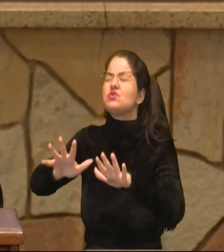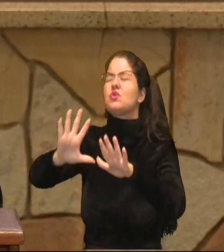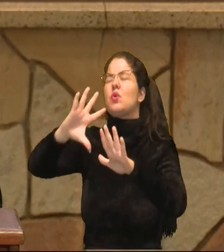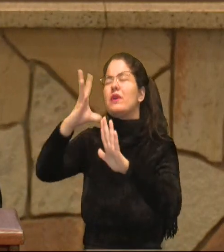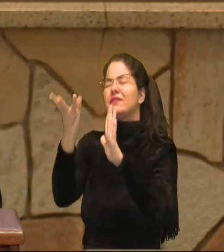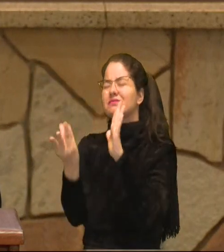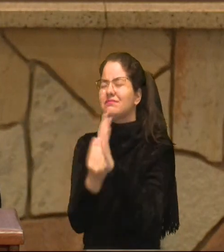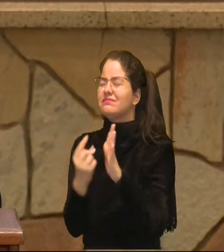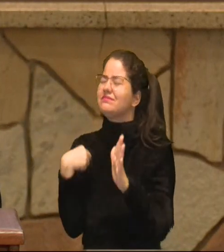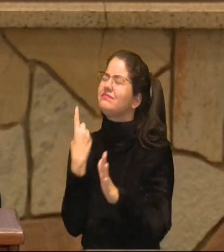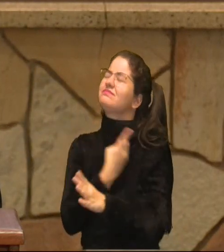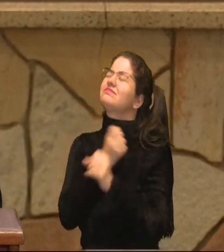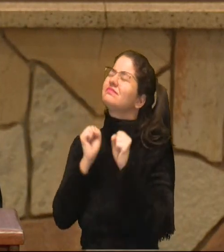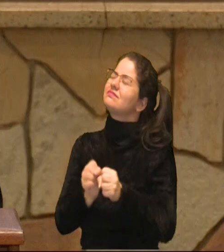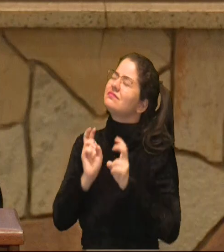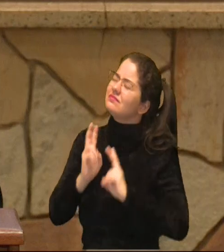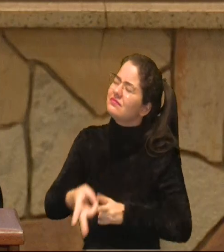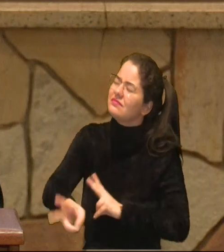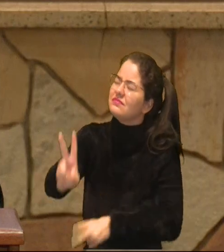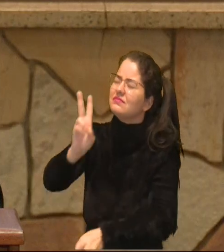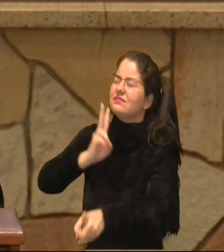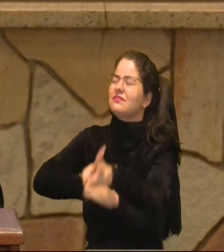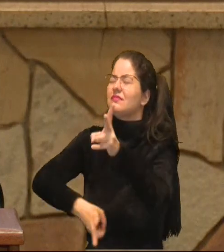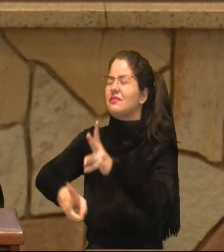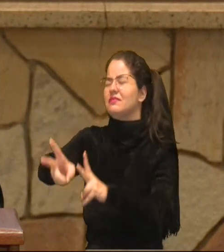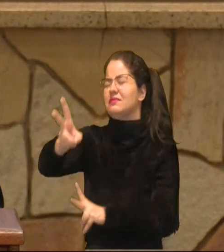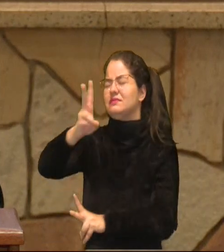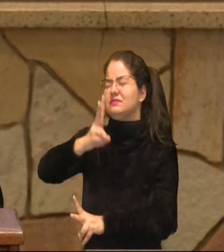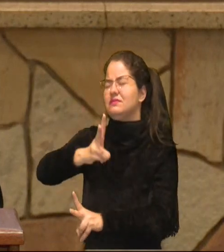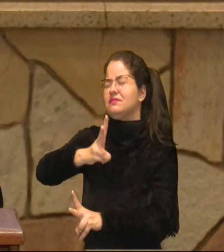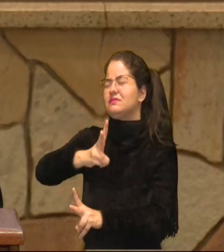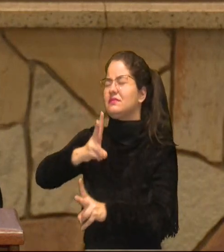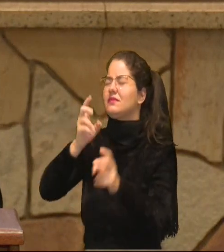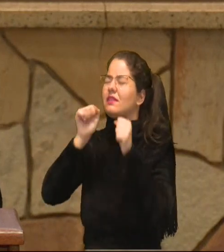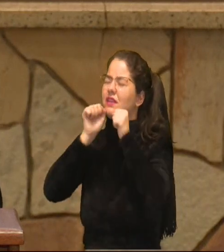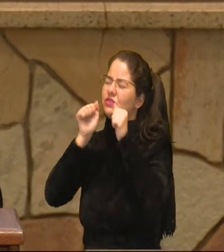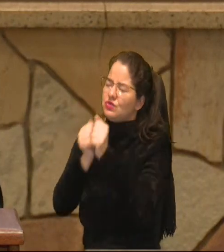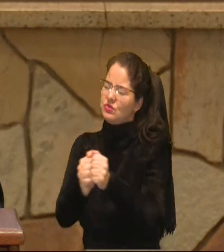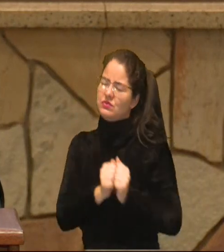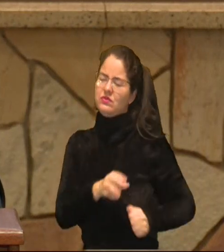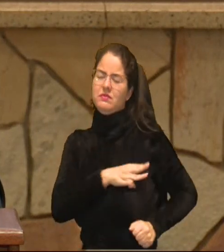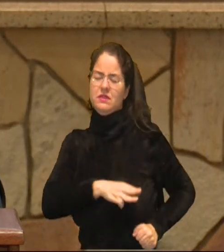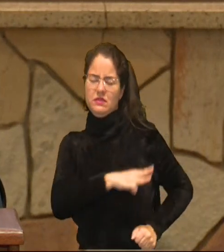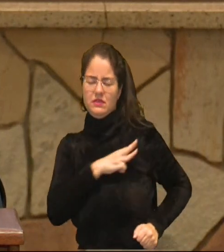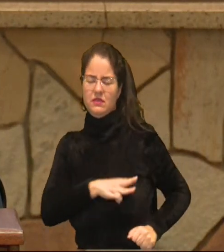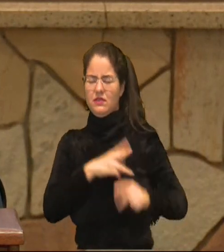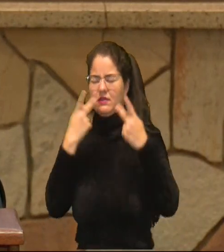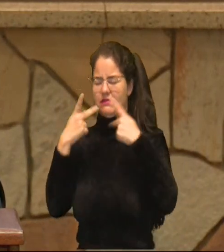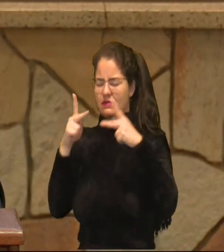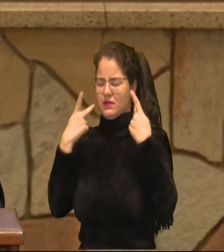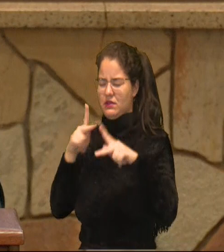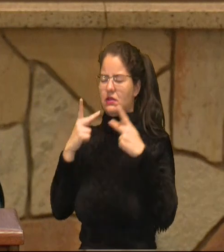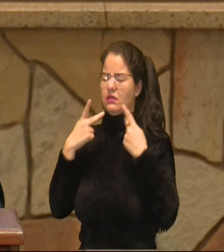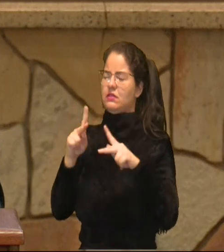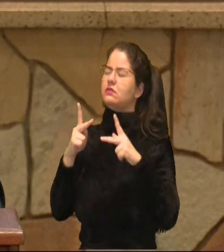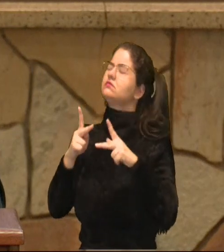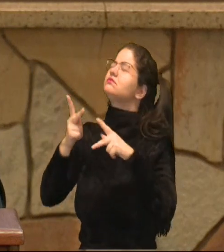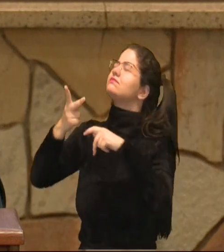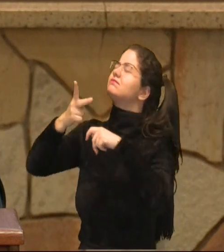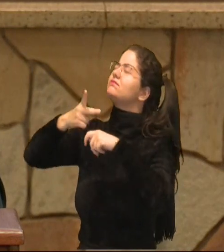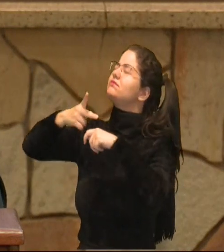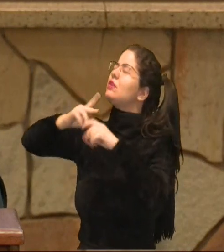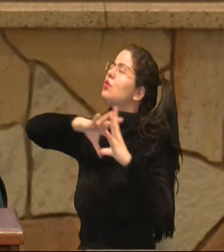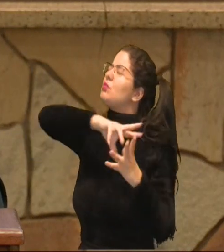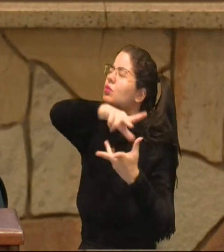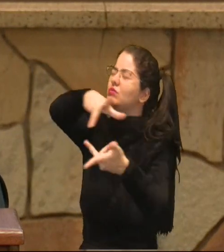que continuemos, ó Pai, segurando as cordas dos Teus missionários que pregam o Evangelho por todo o mundo, Senhor Deus. Nos